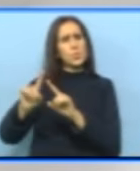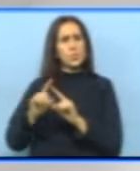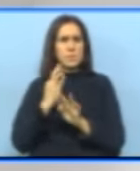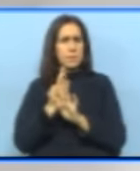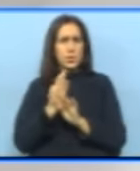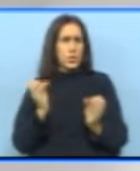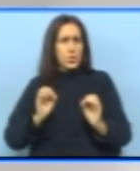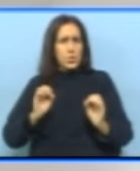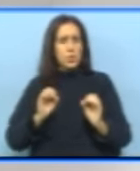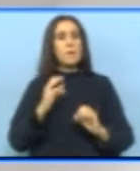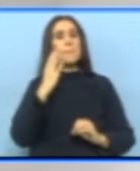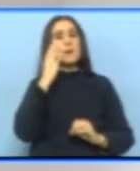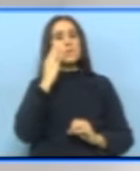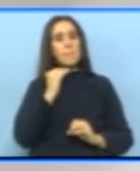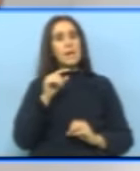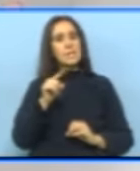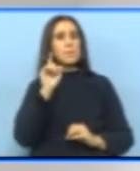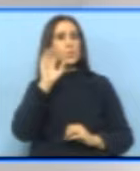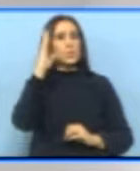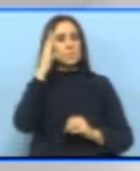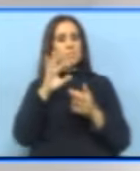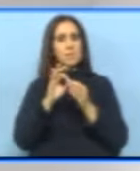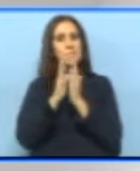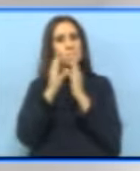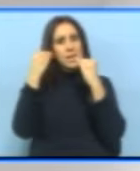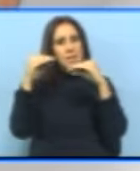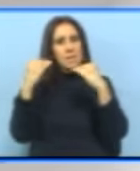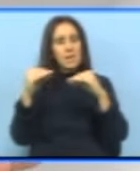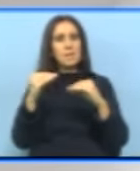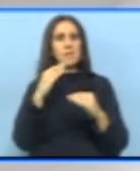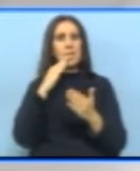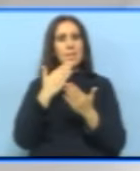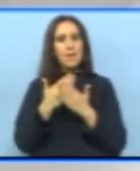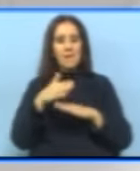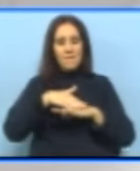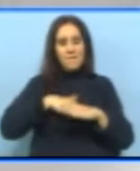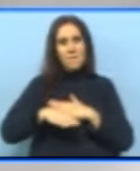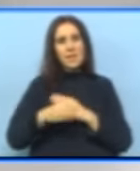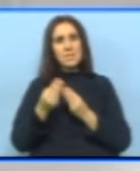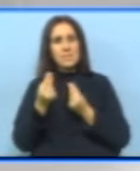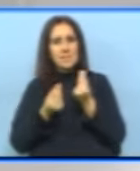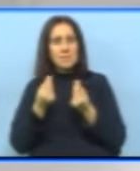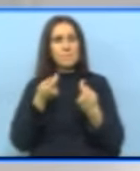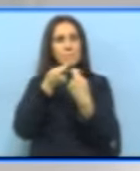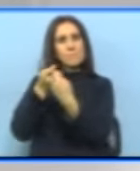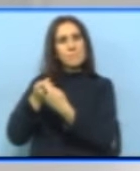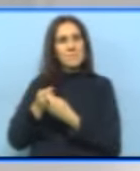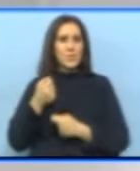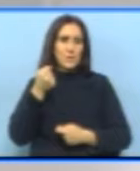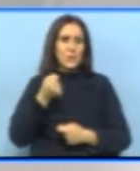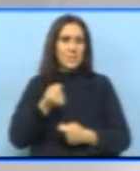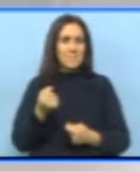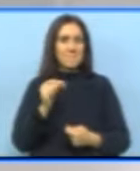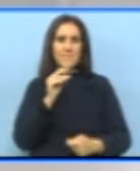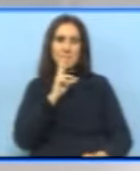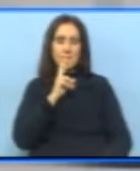creio que poderá ser uma ocasião importante ligado com a catequese, alguns sinais, alguns gestos ligados aos pastorinhos.